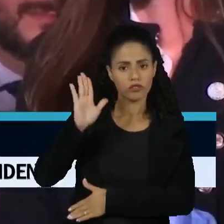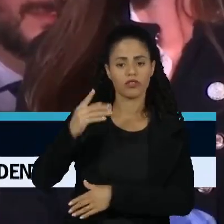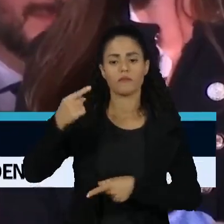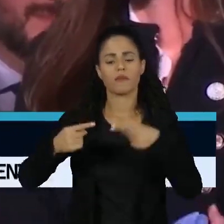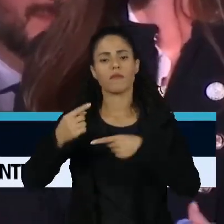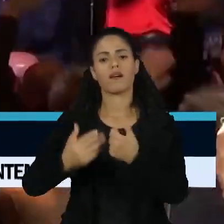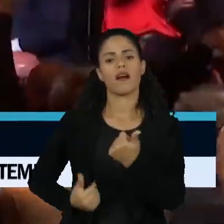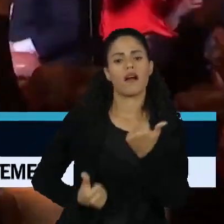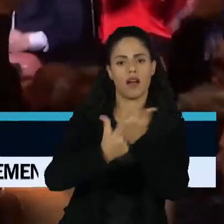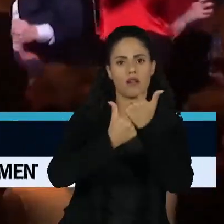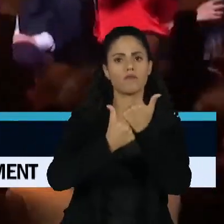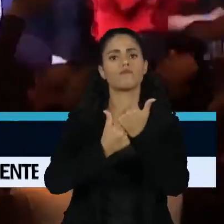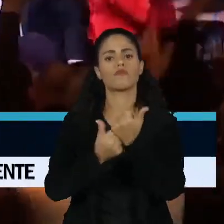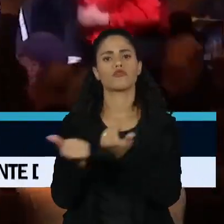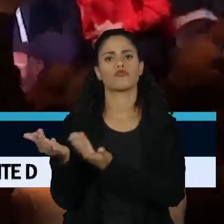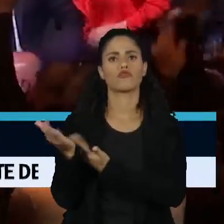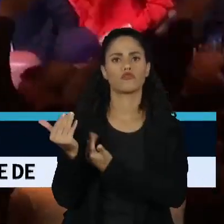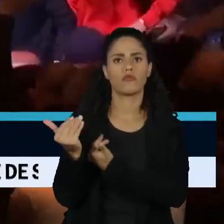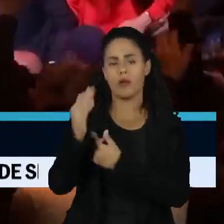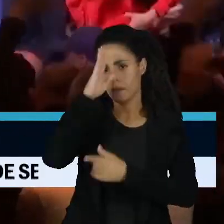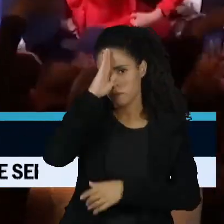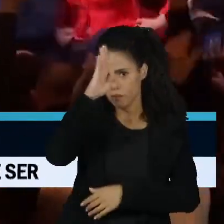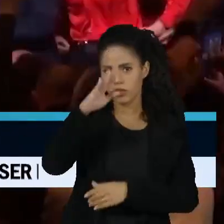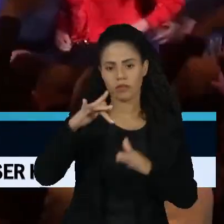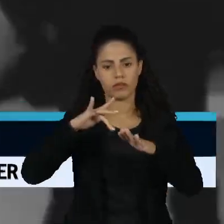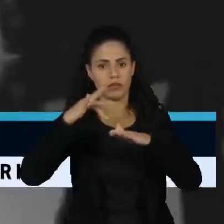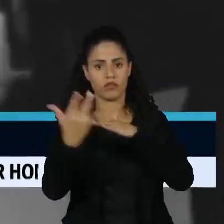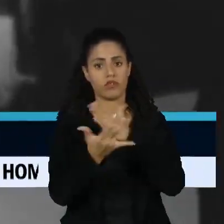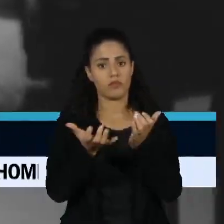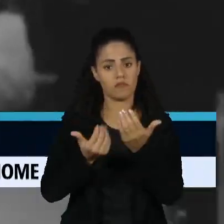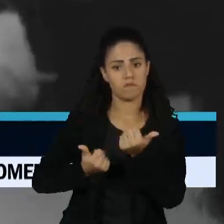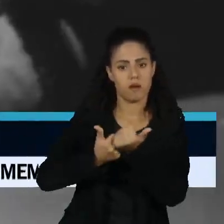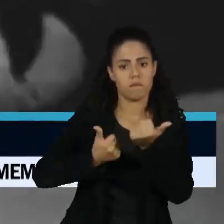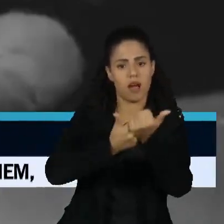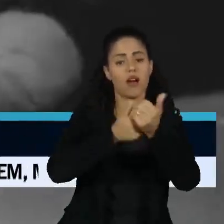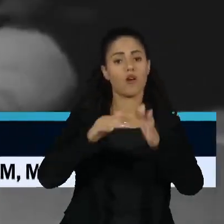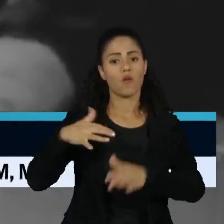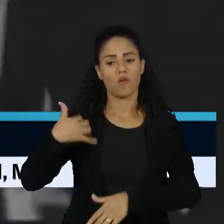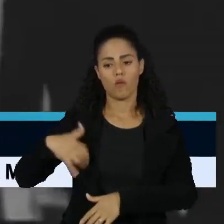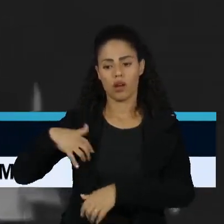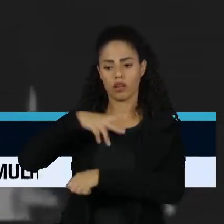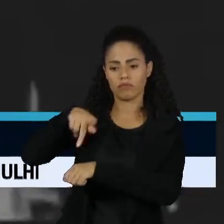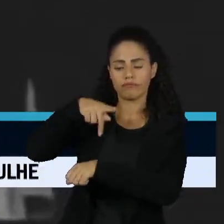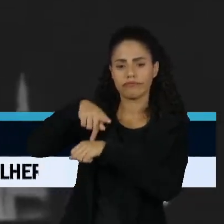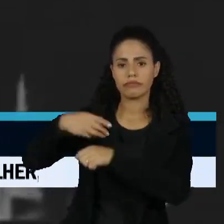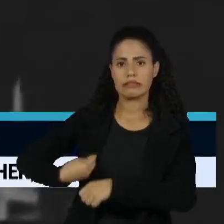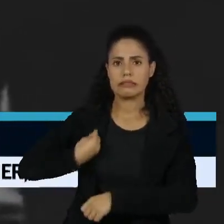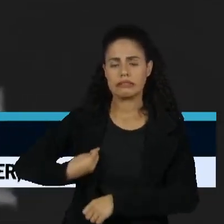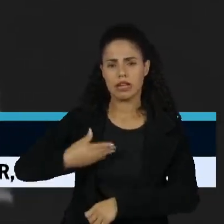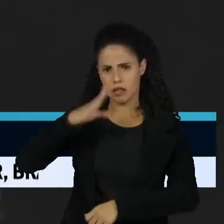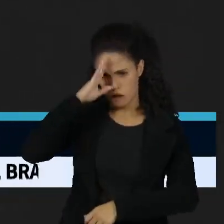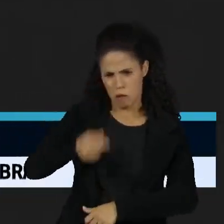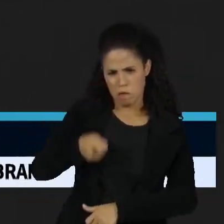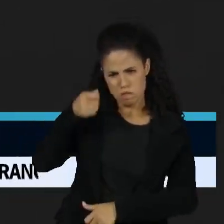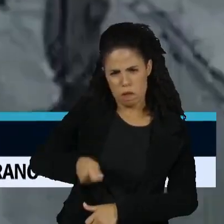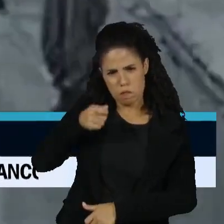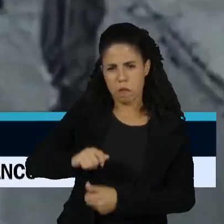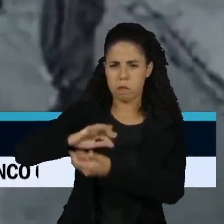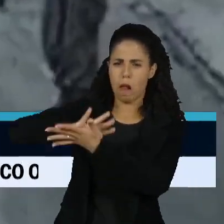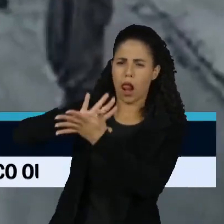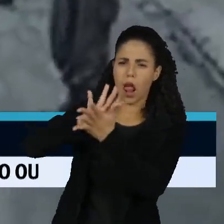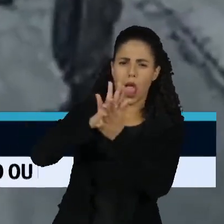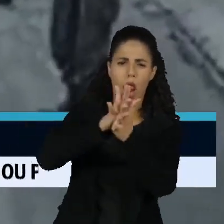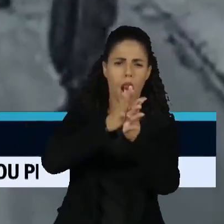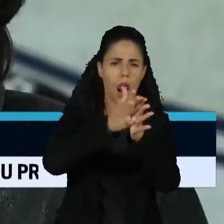amplo apoio da Juventude principalmente nas redes sociais o país viveu uma das ditaduras mais sangrentas